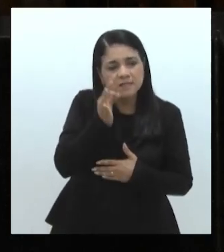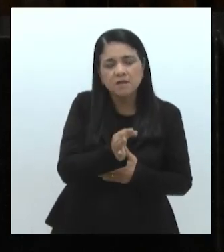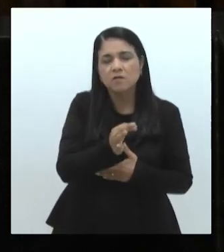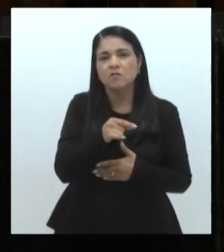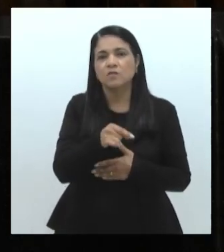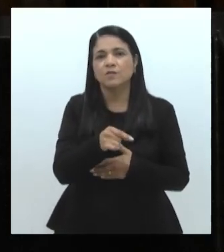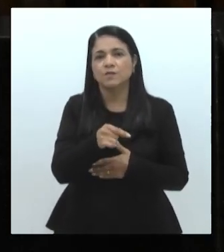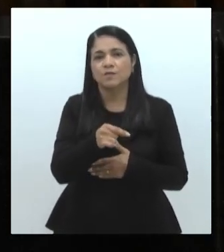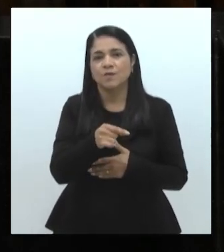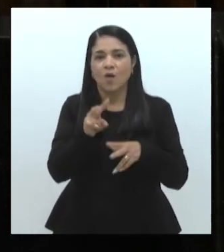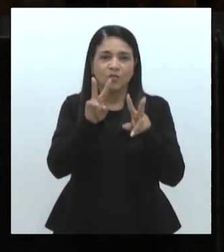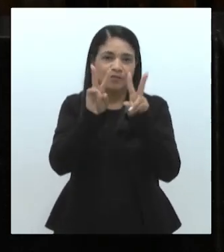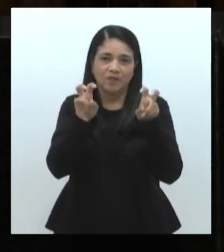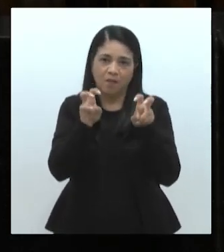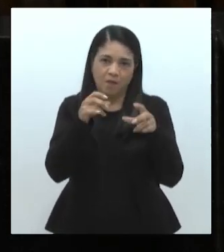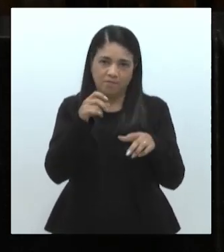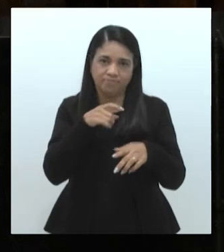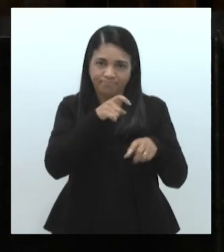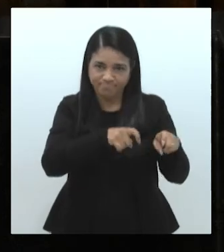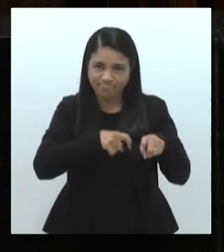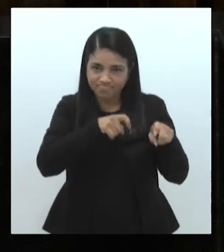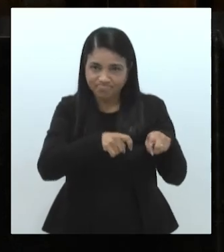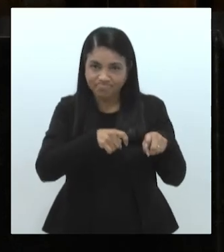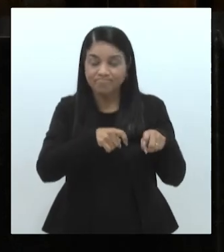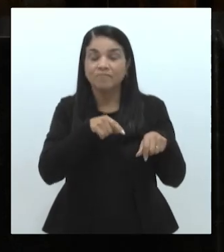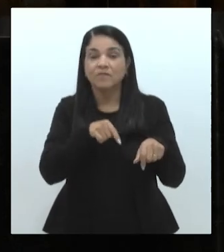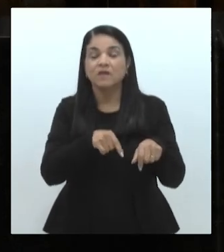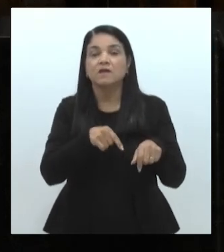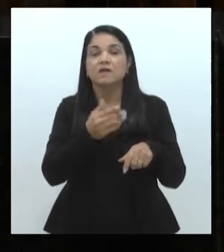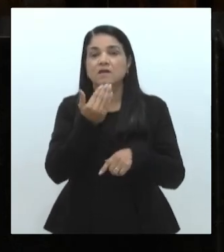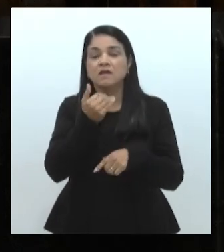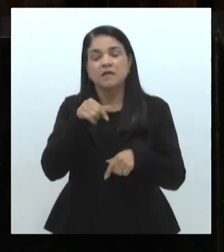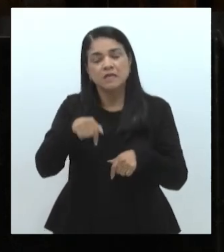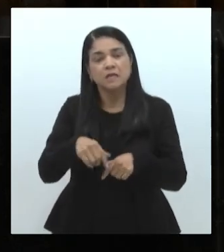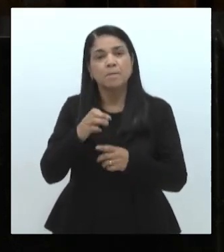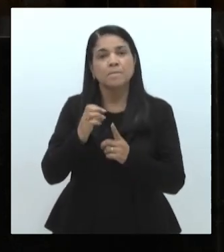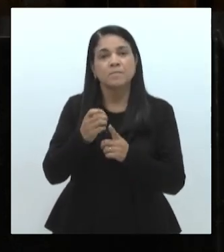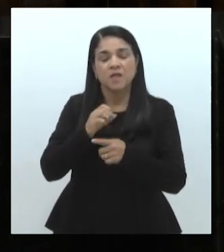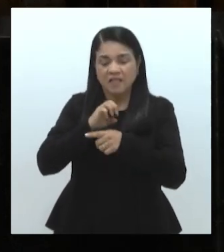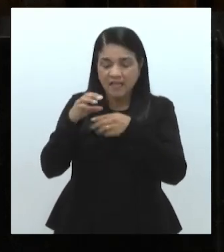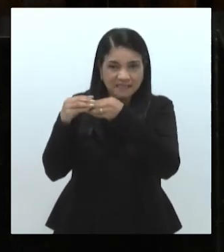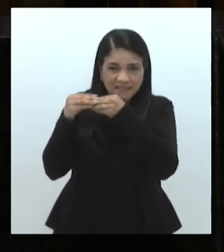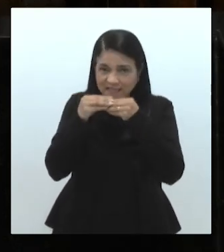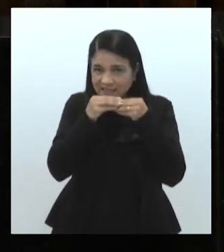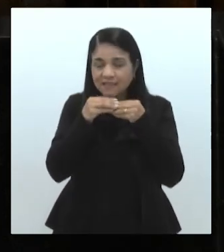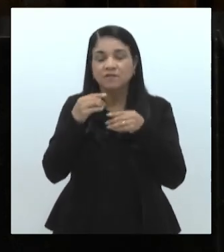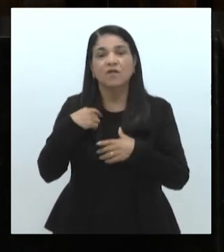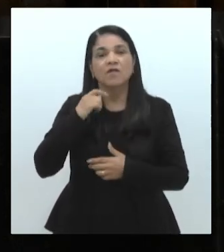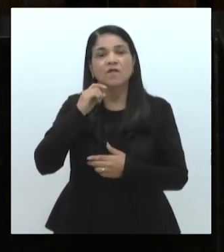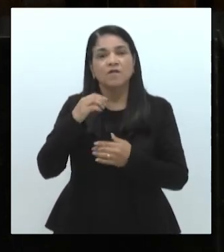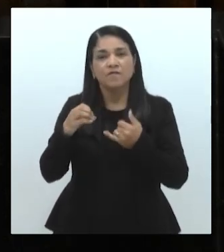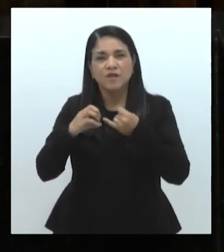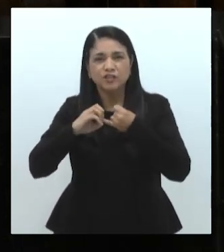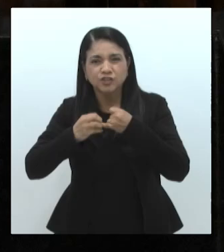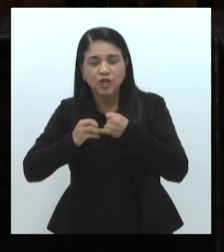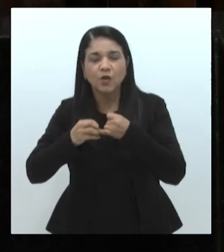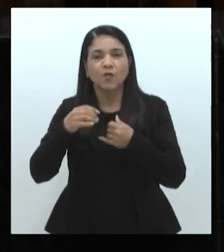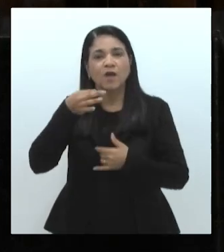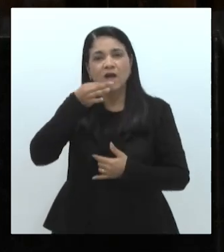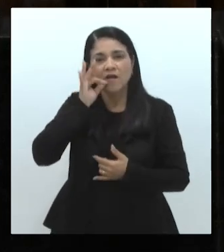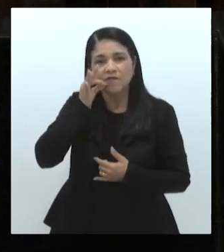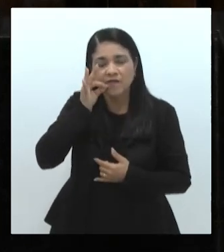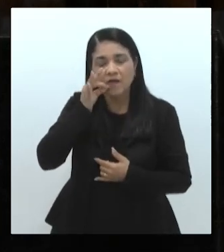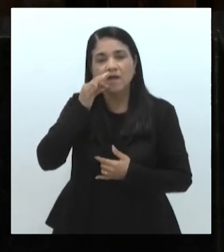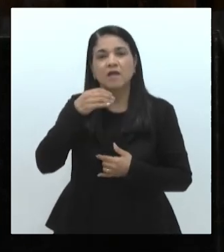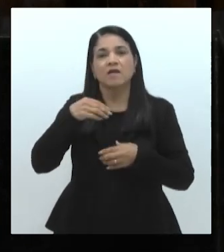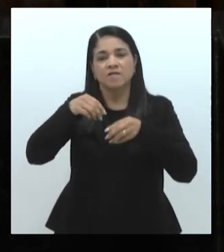aí para esse tema, né? Então, o nosso estado aqui produz milho, produz feijão, café, mandioca, farinha